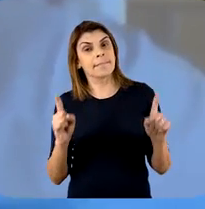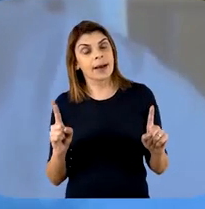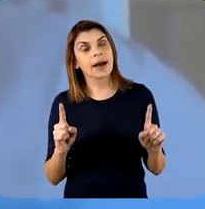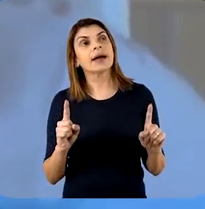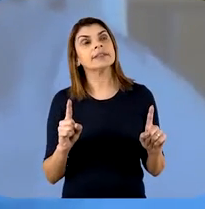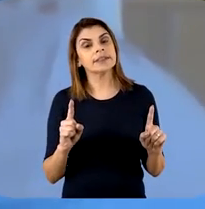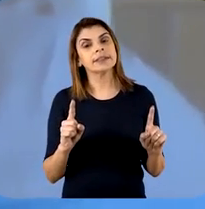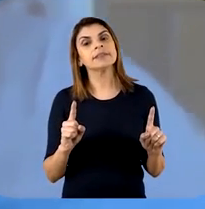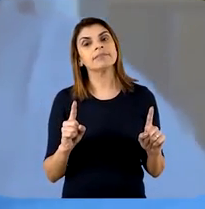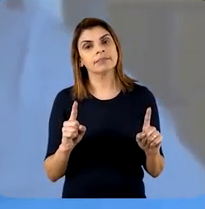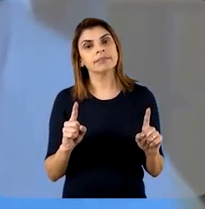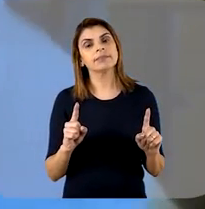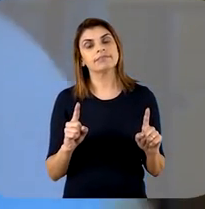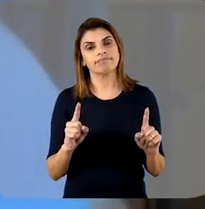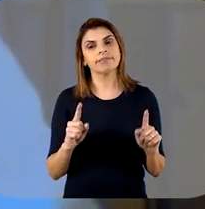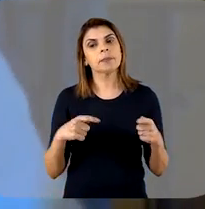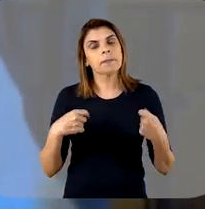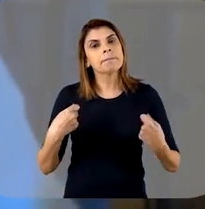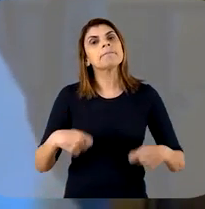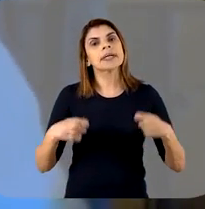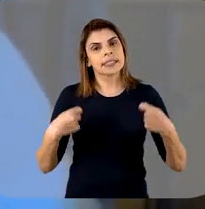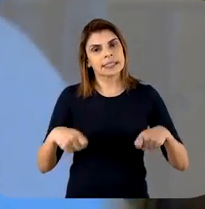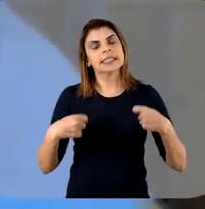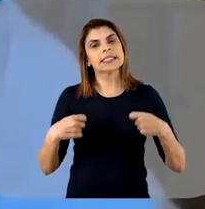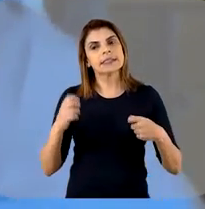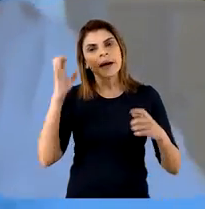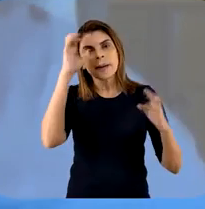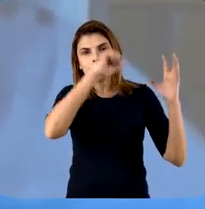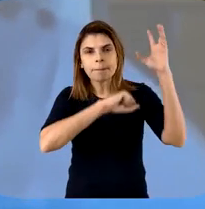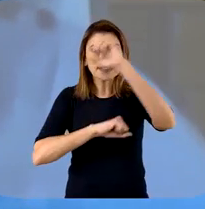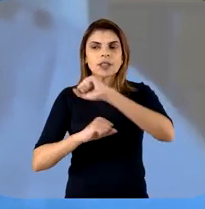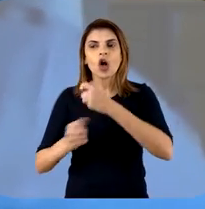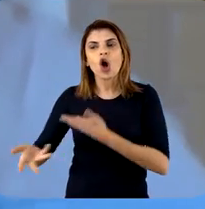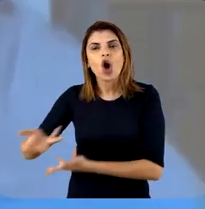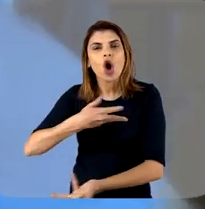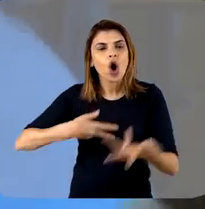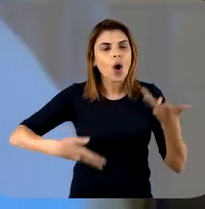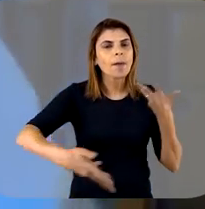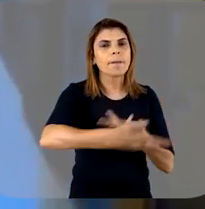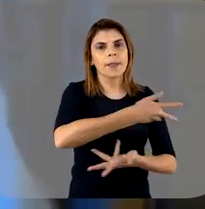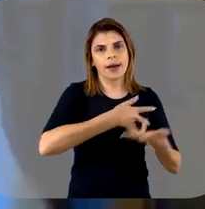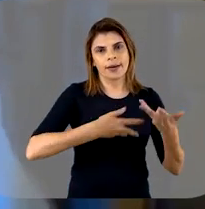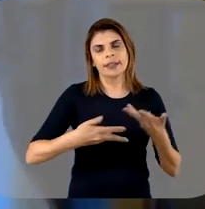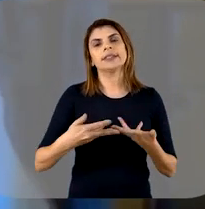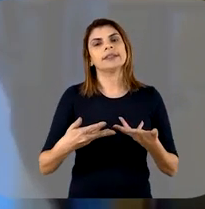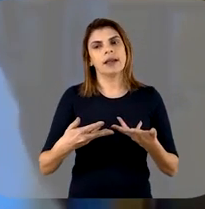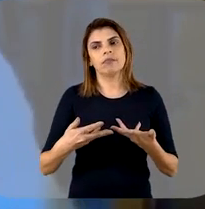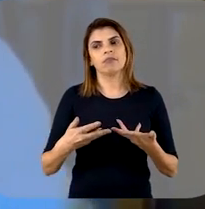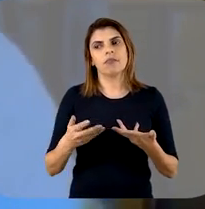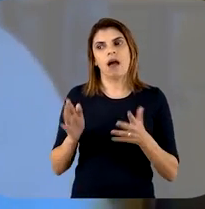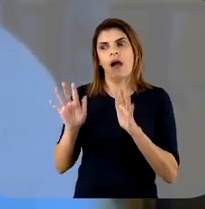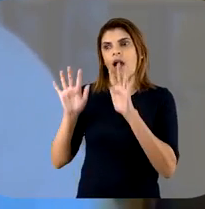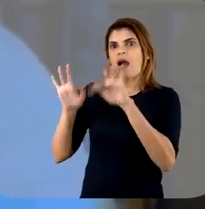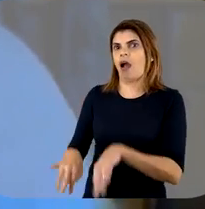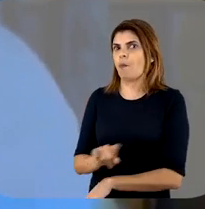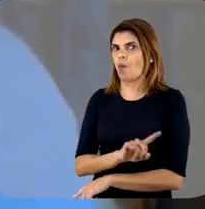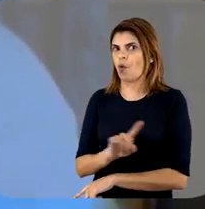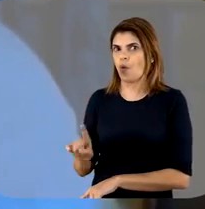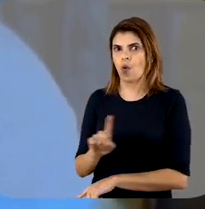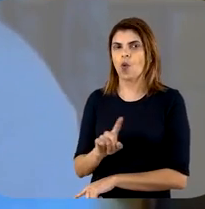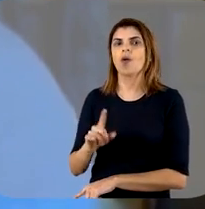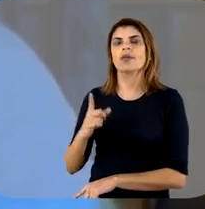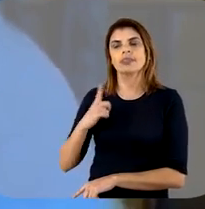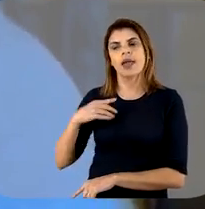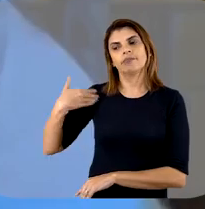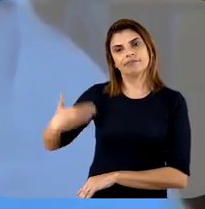evidentemente, precisa esse aprendizado ser compartilhado, né? Ela não acabou ainda, ela está em